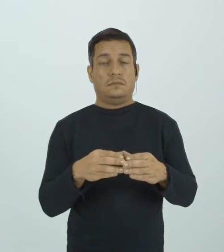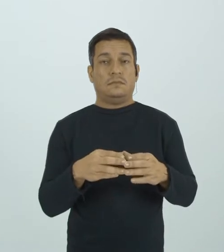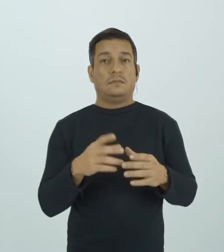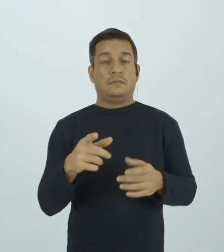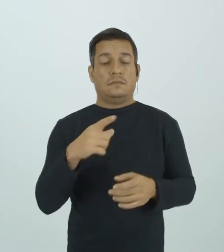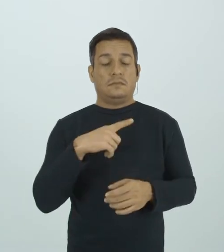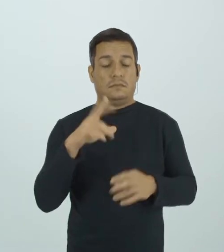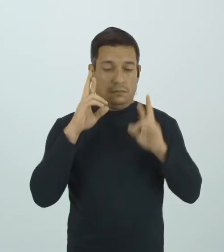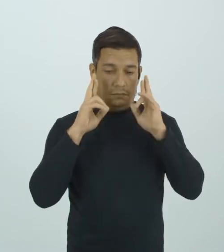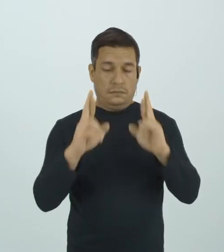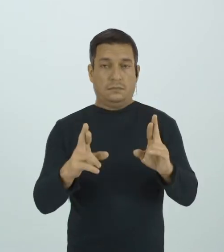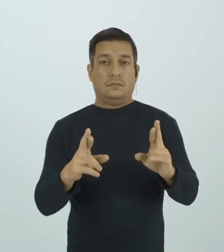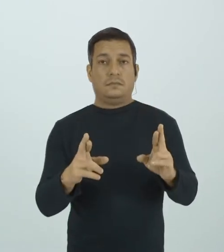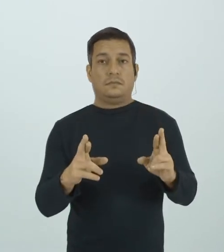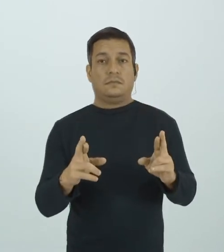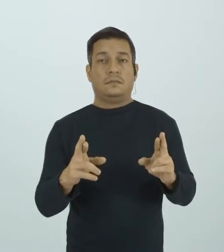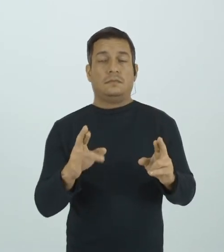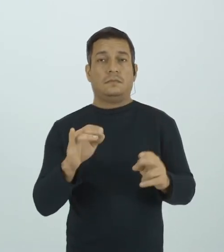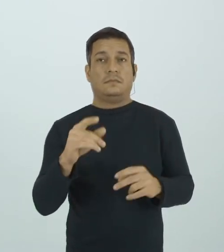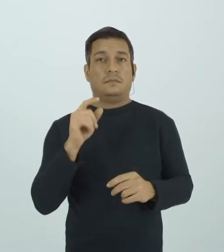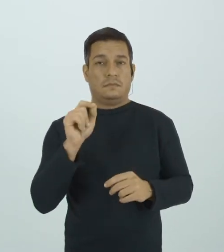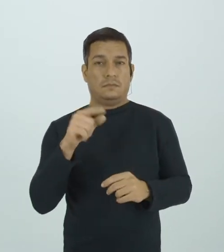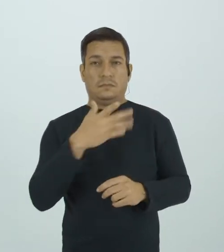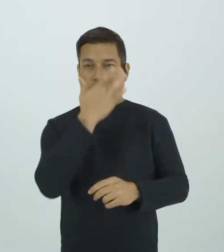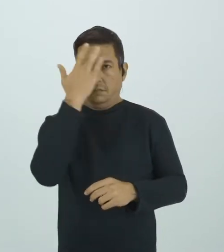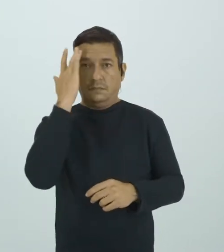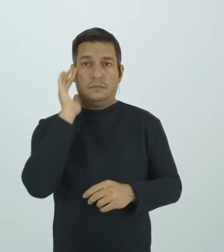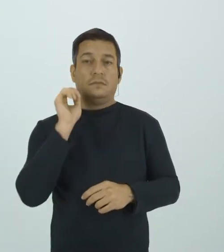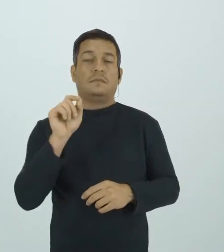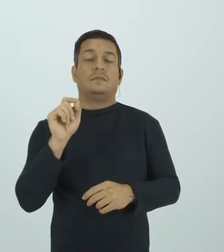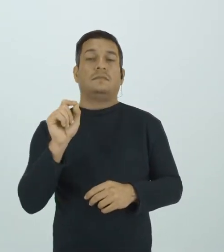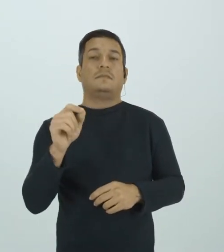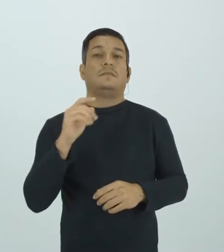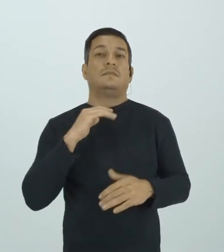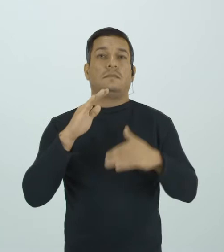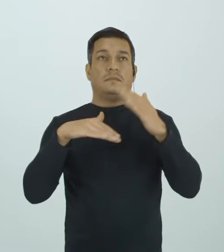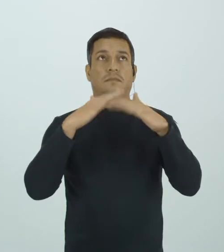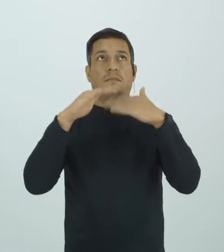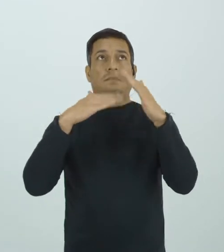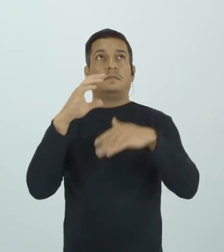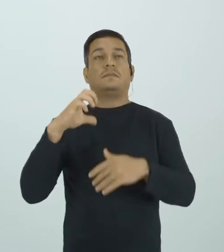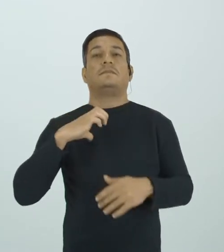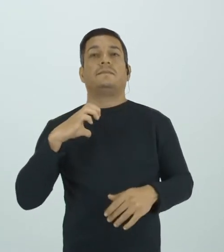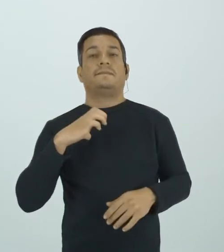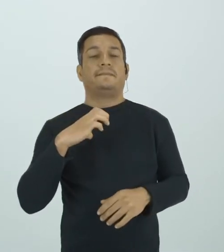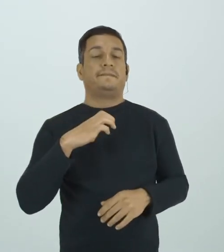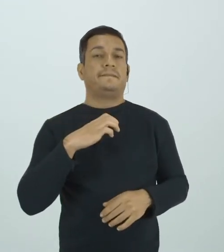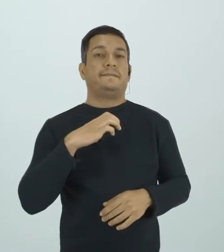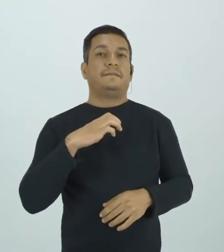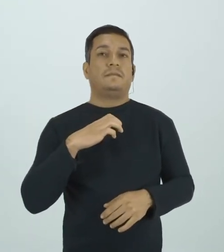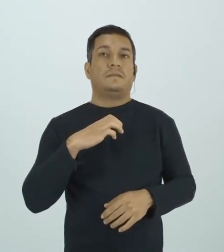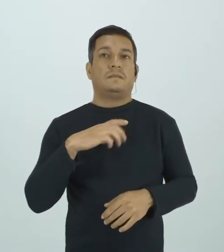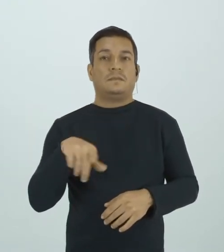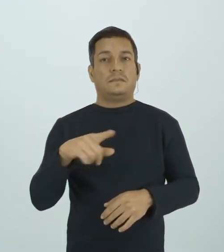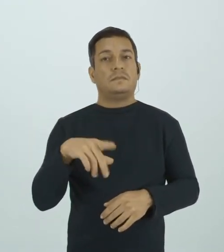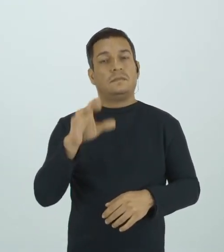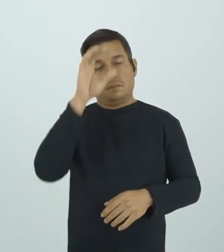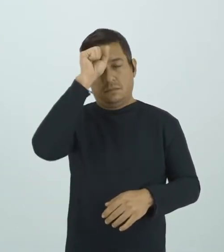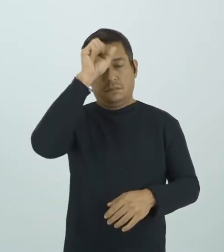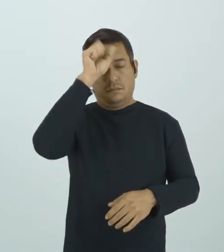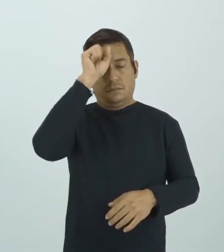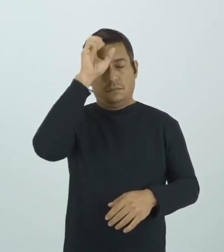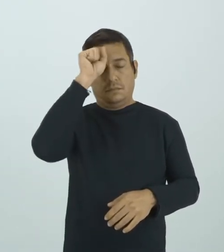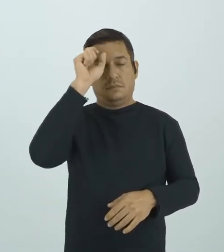quando você respeita. Se você é uma pessoa que desenvolveu eticamente, né? Você